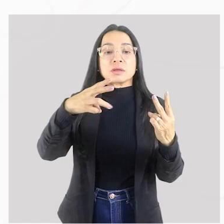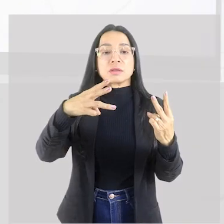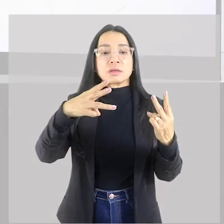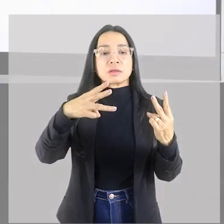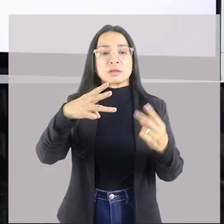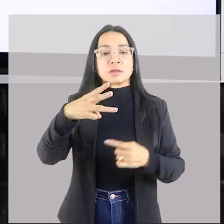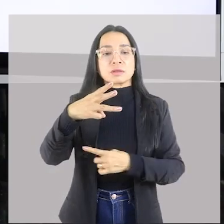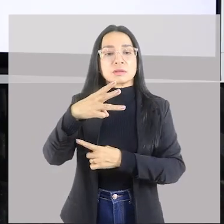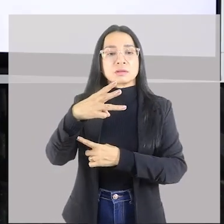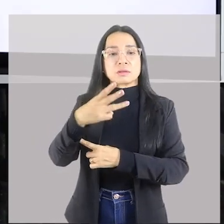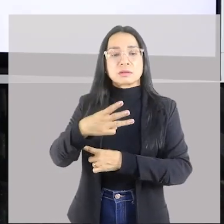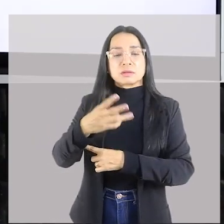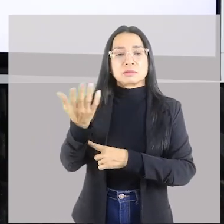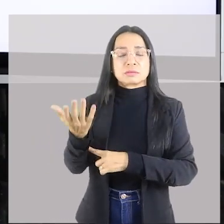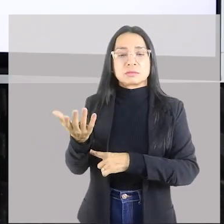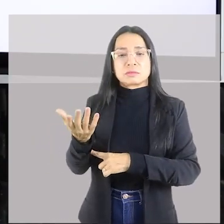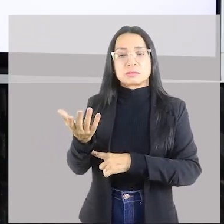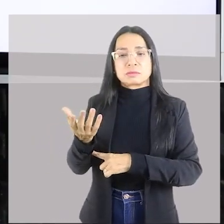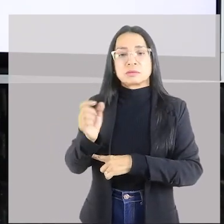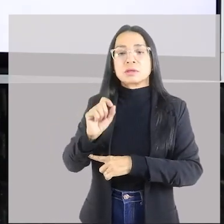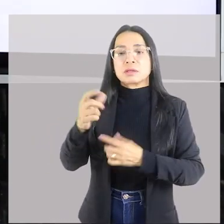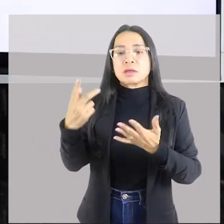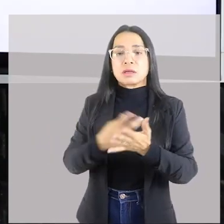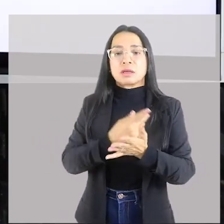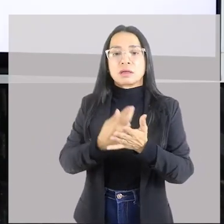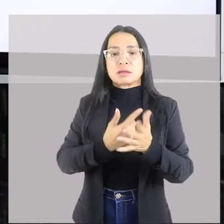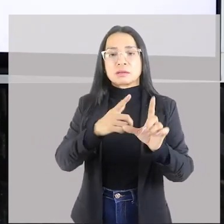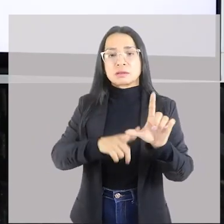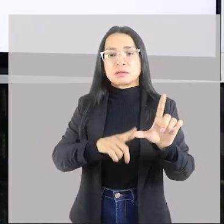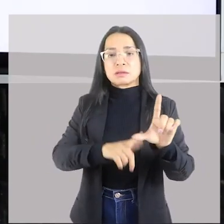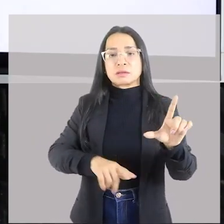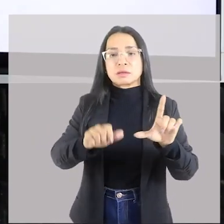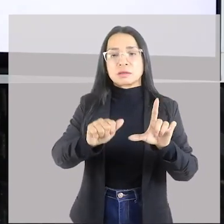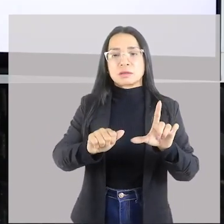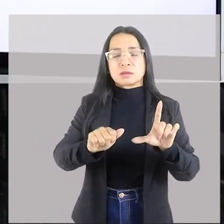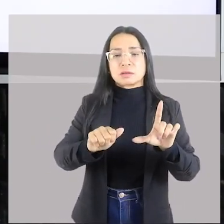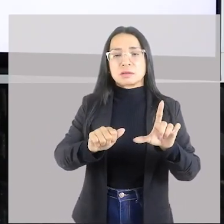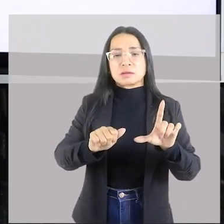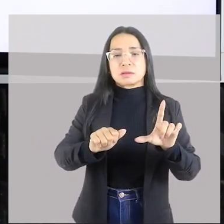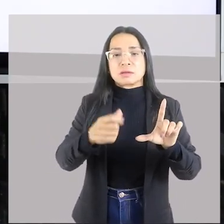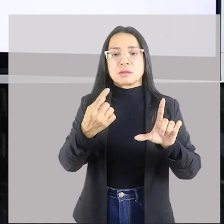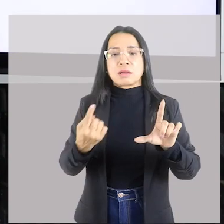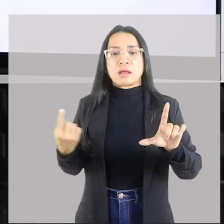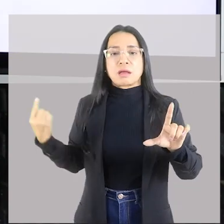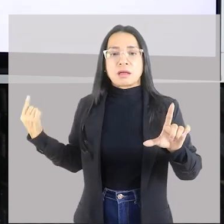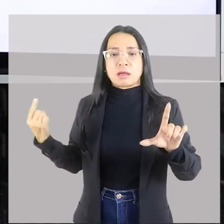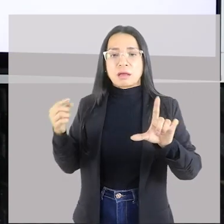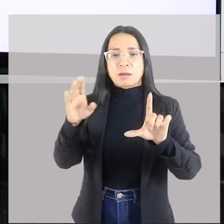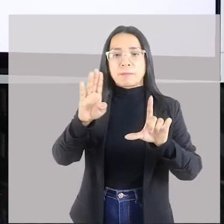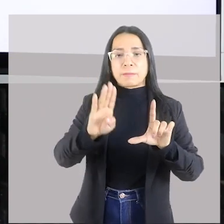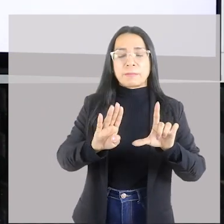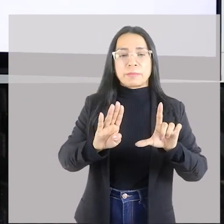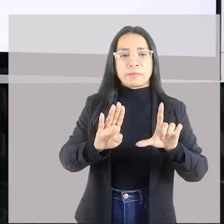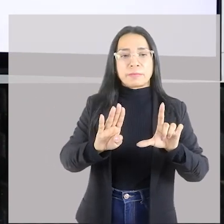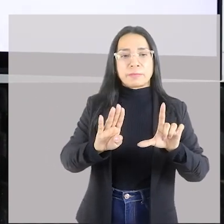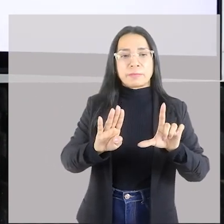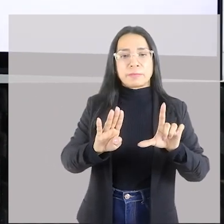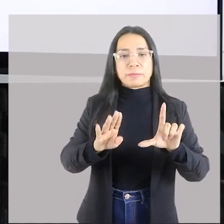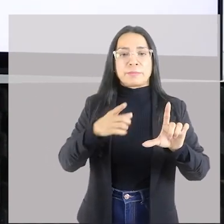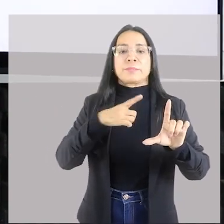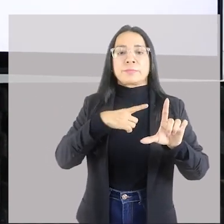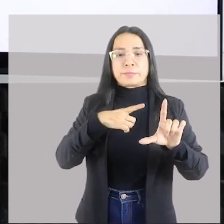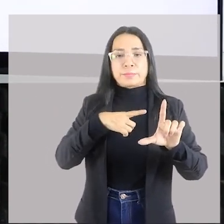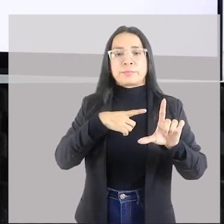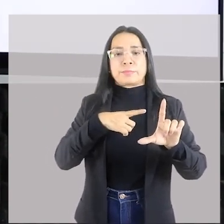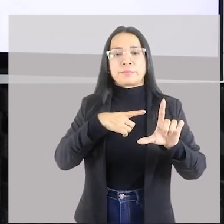são sp3. Então, tá errado a letra A. Não apresenta isomeria, tem aqui, ó.